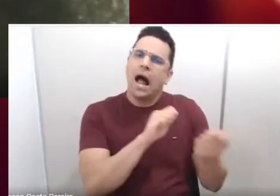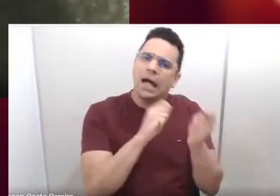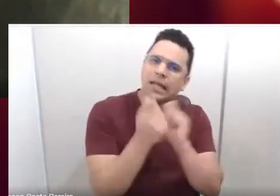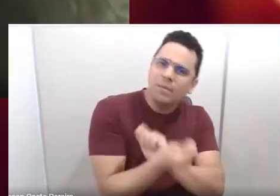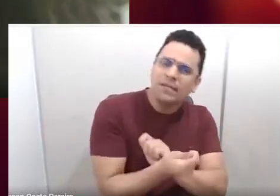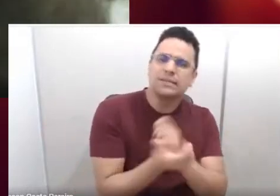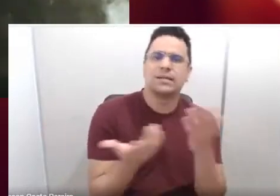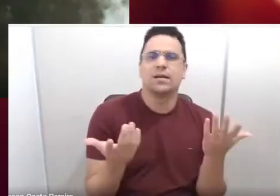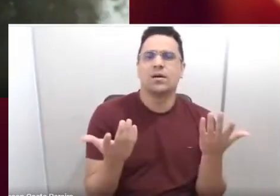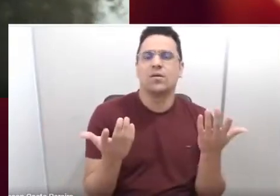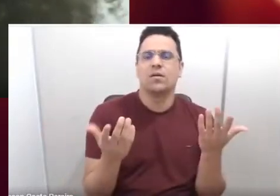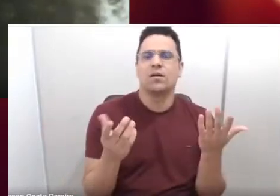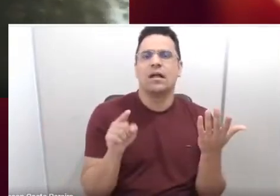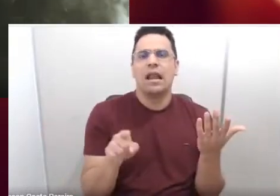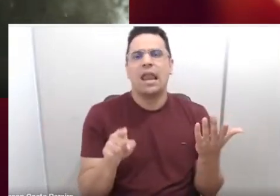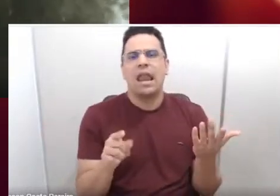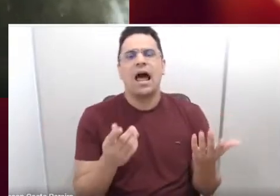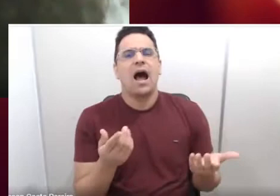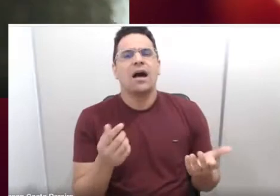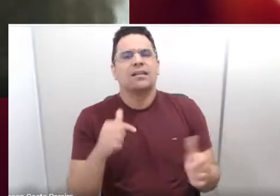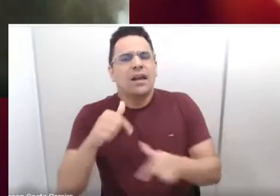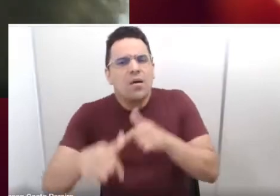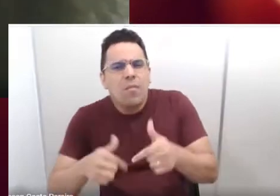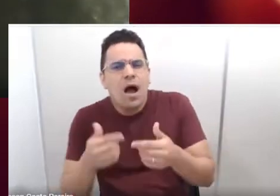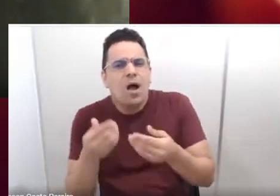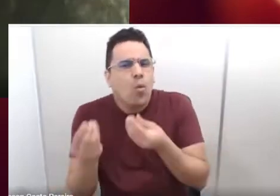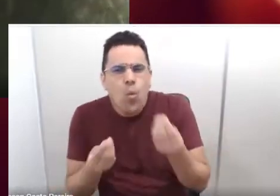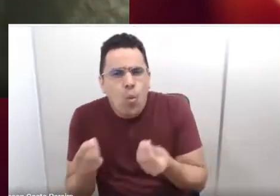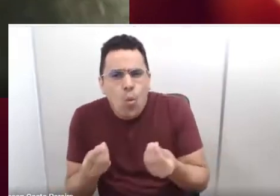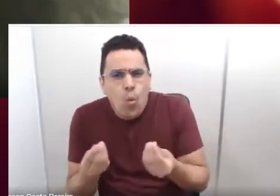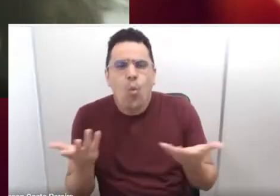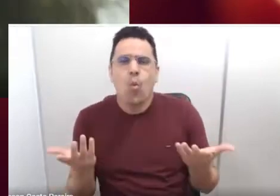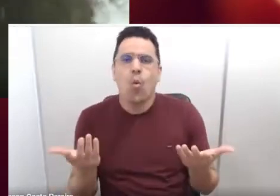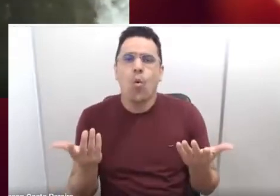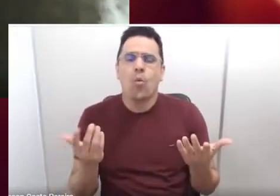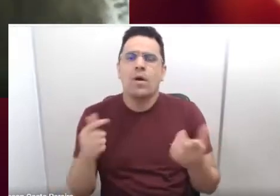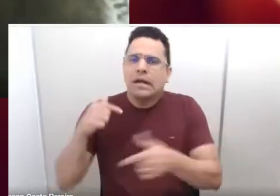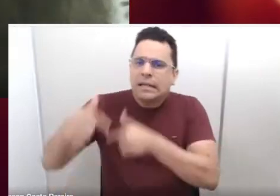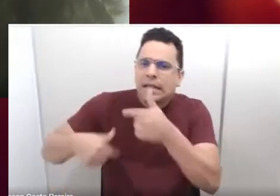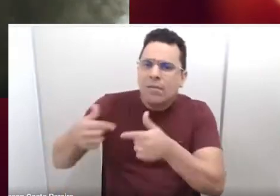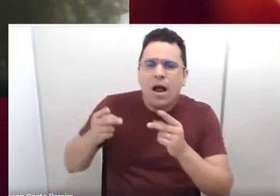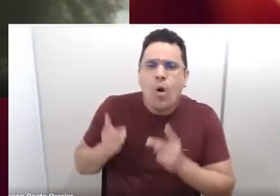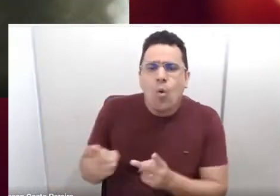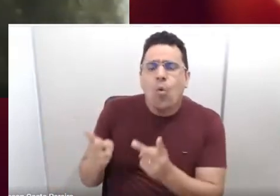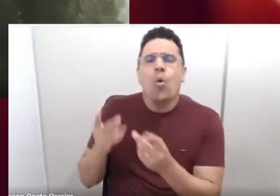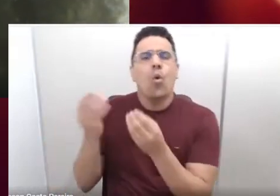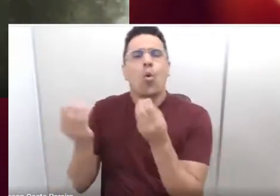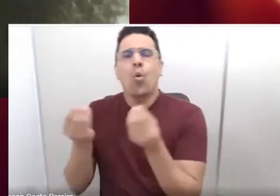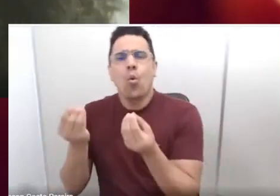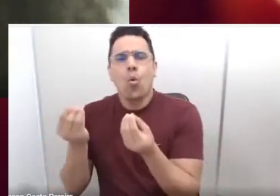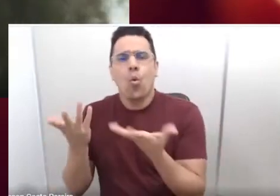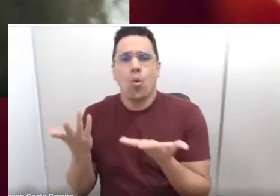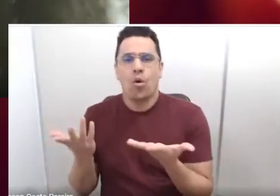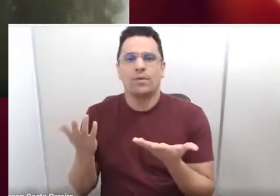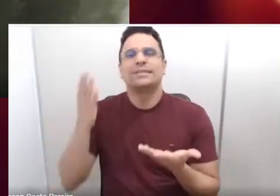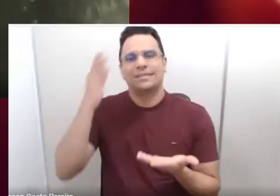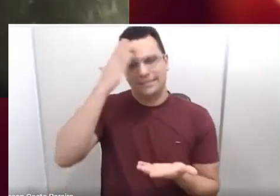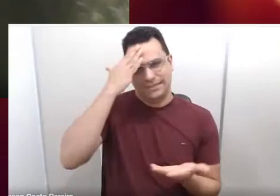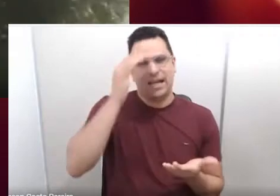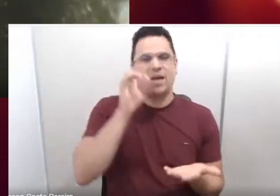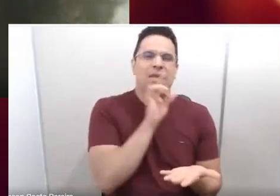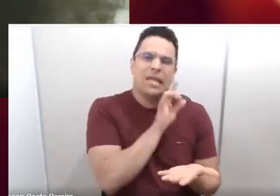uma pandemia, né, de ainda manter as atividades, né, enfim, a gente sabe que impactou de uma forma distinta